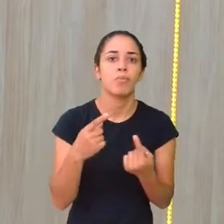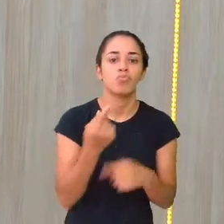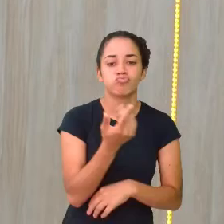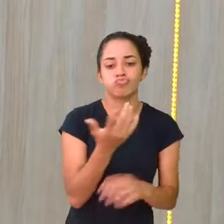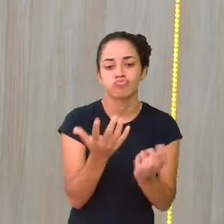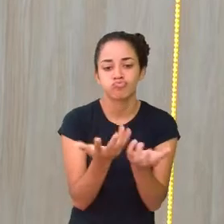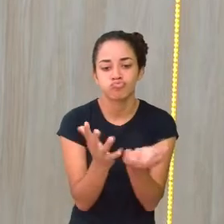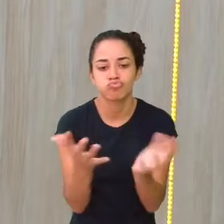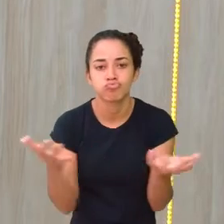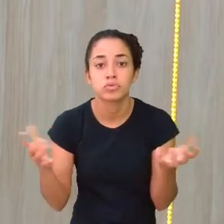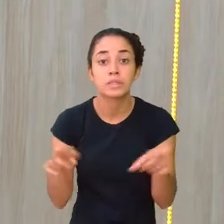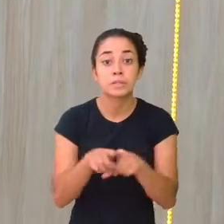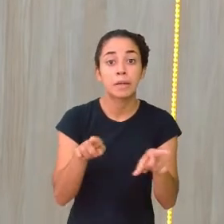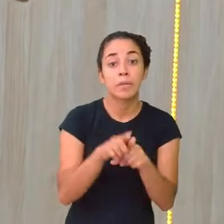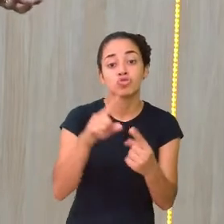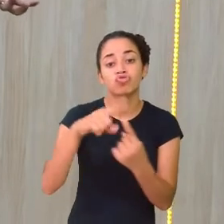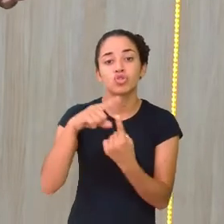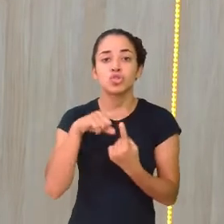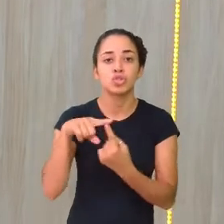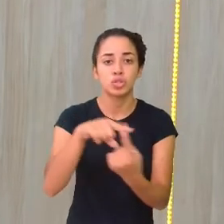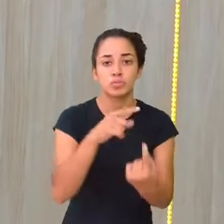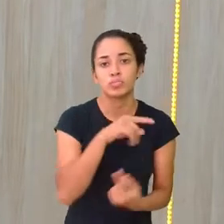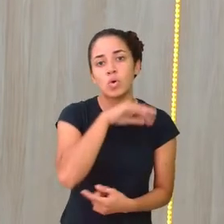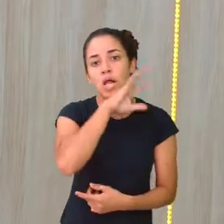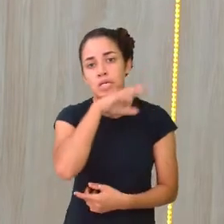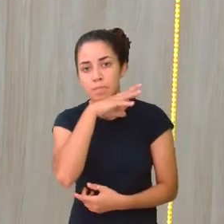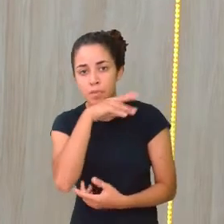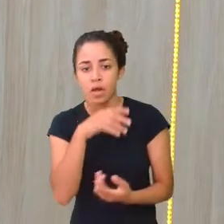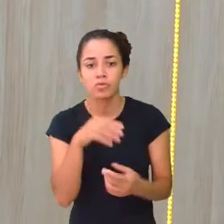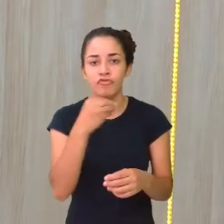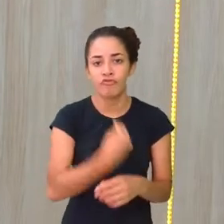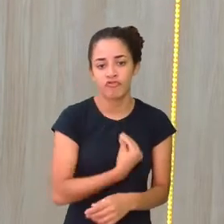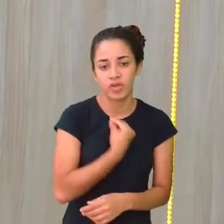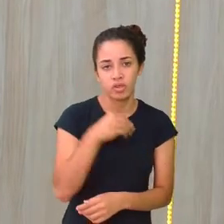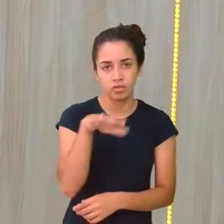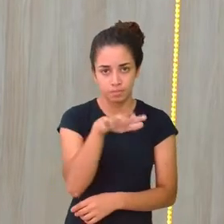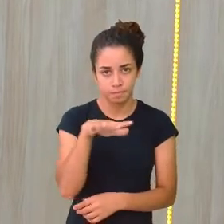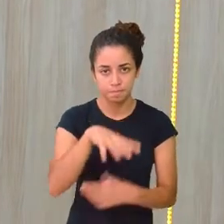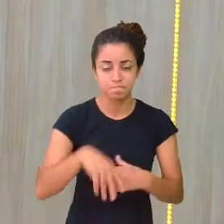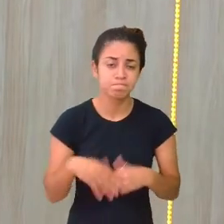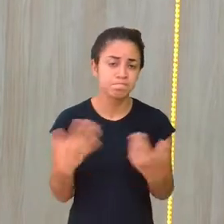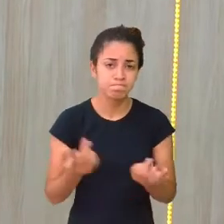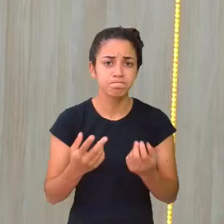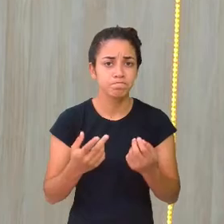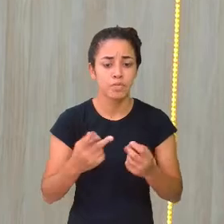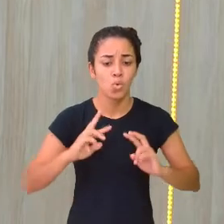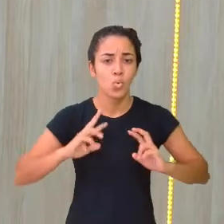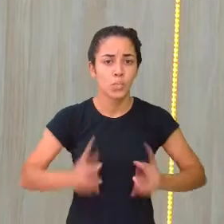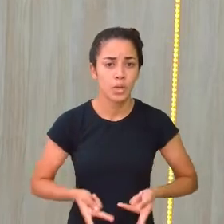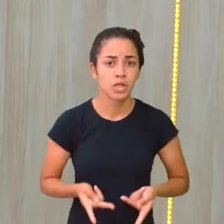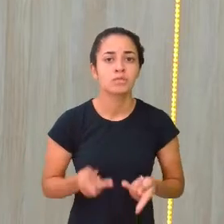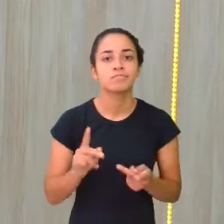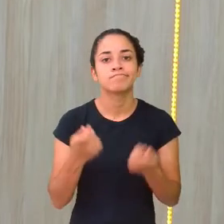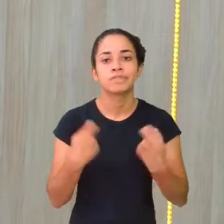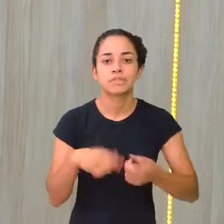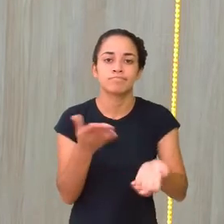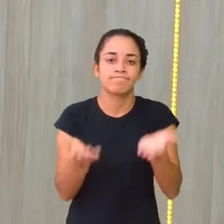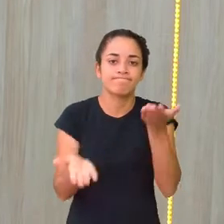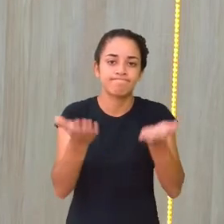espécies o quê? Animais que existem ali. E aí o ser humano ele tem que ter esse equilíbrio,